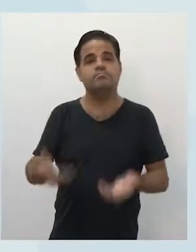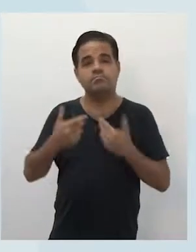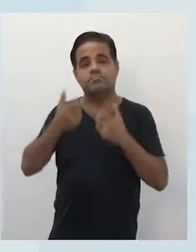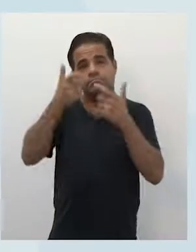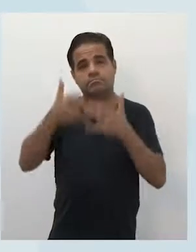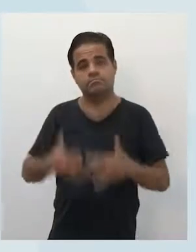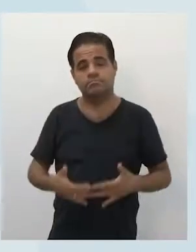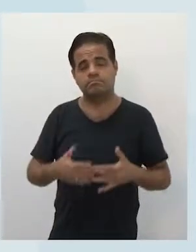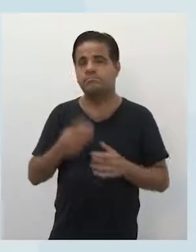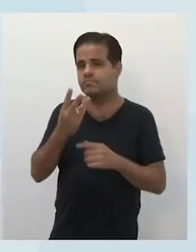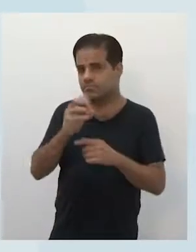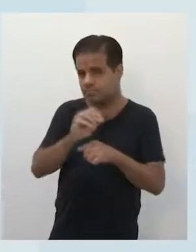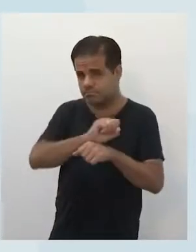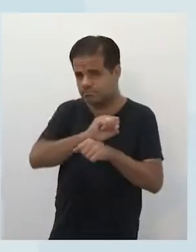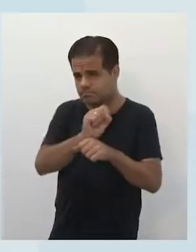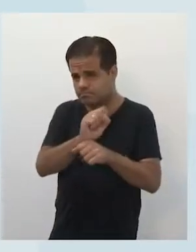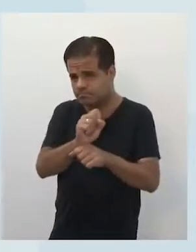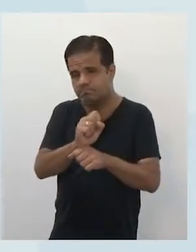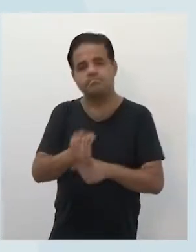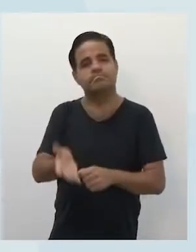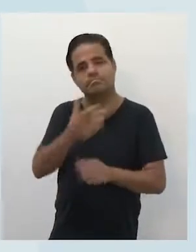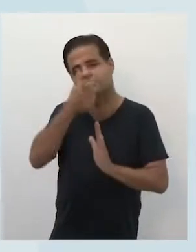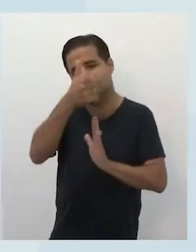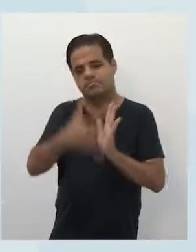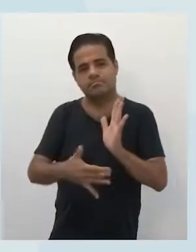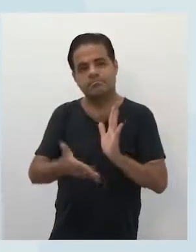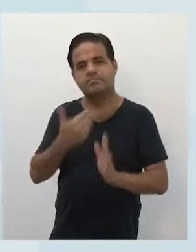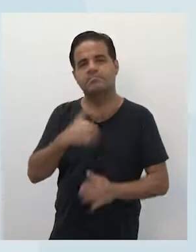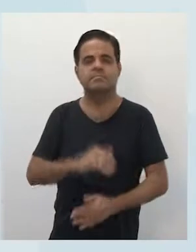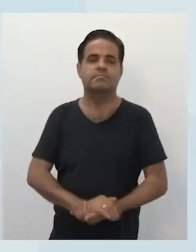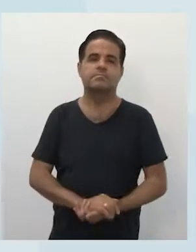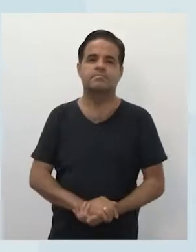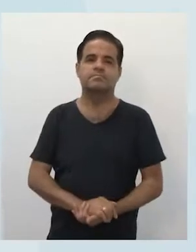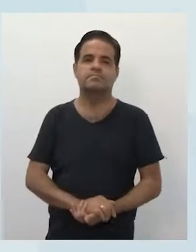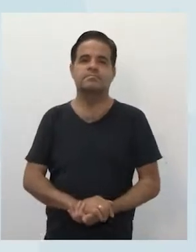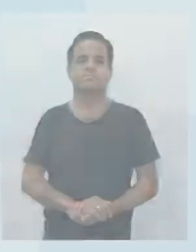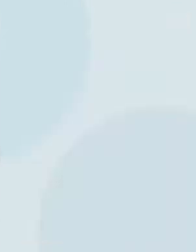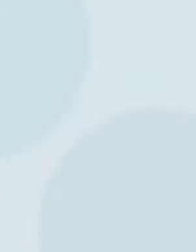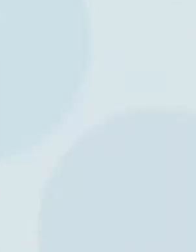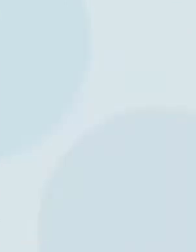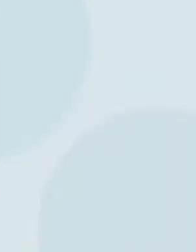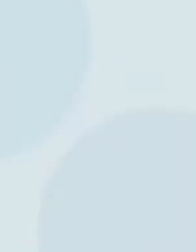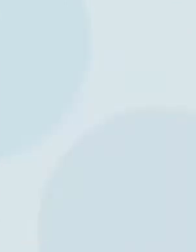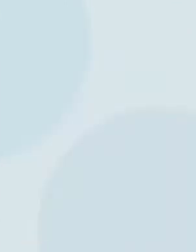justificar. 30 segundinhos aí para vocês, tá bom? Por favor.